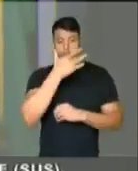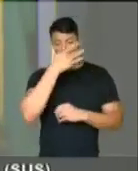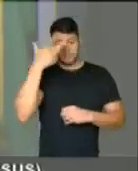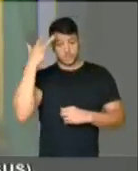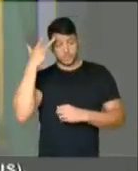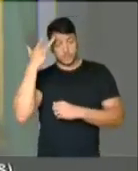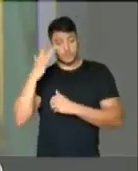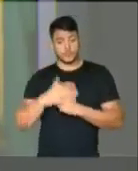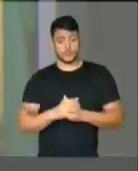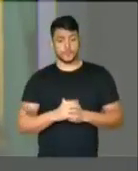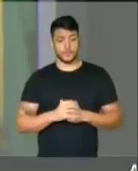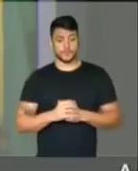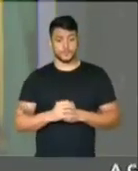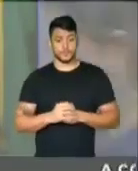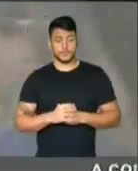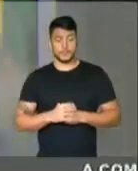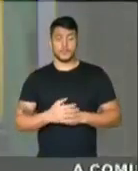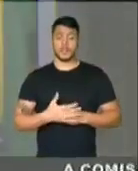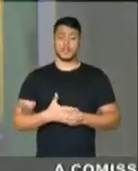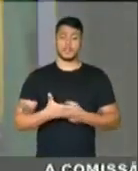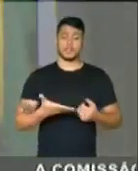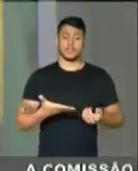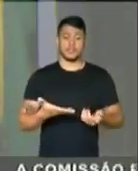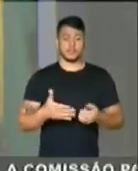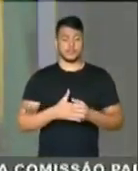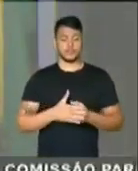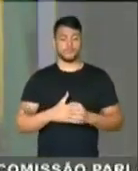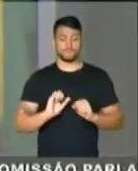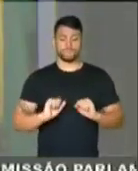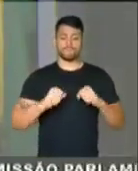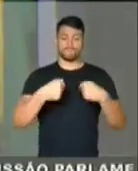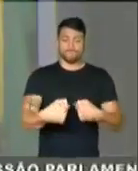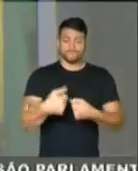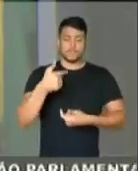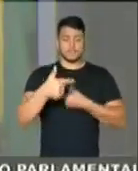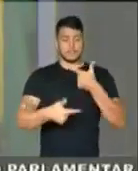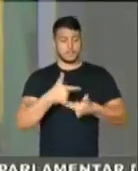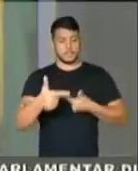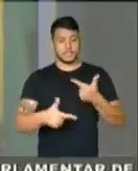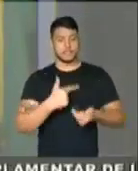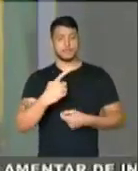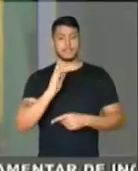agora, nesse momento, em nossas praias, se esforçando para diminuir os